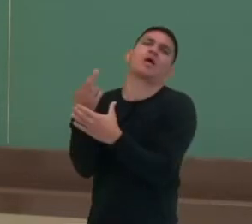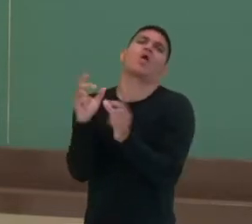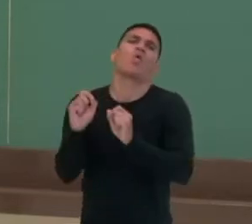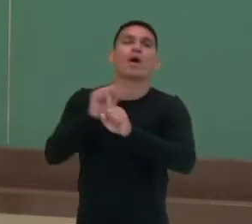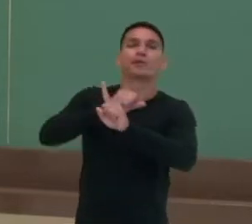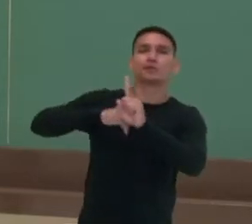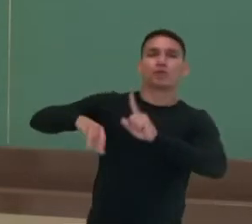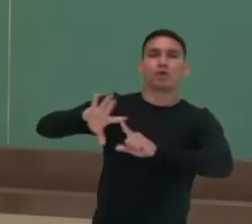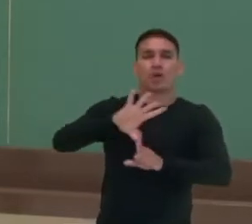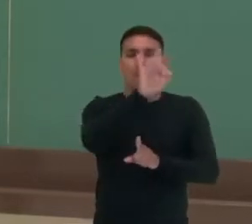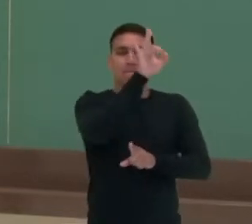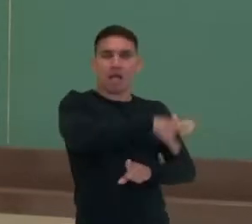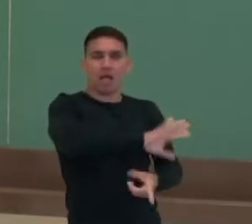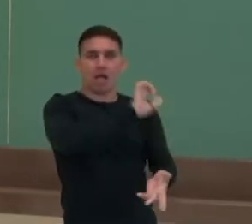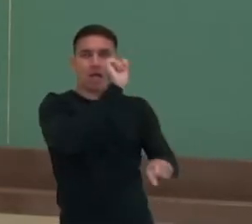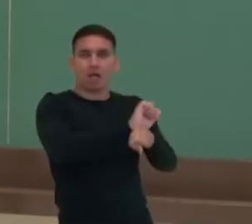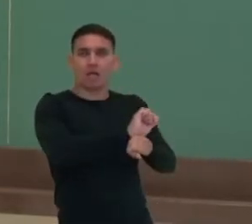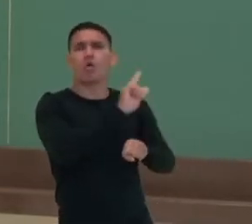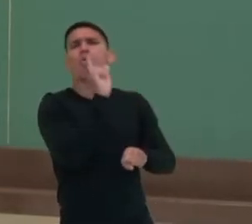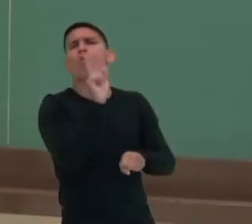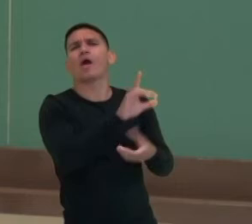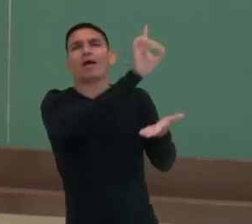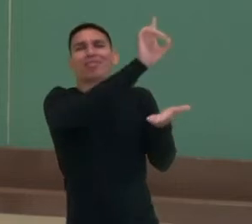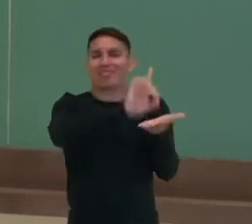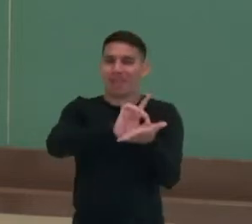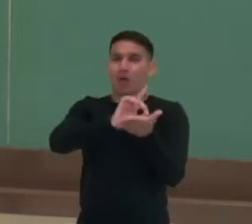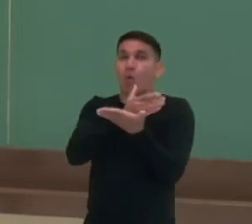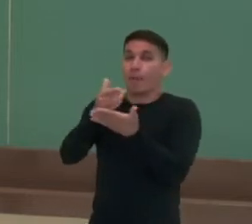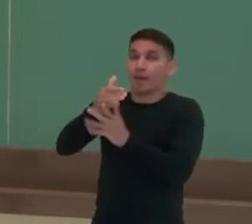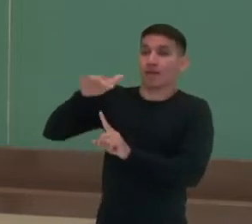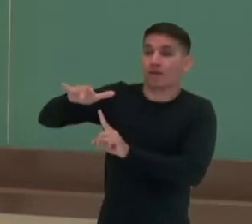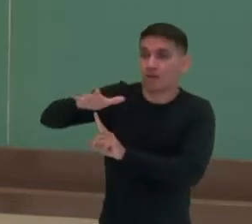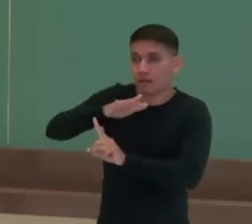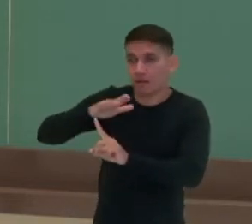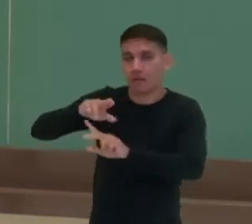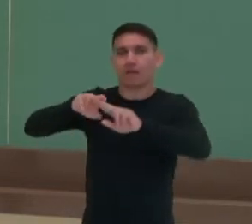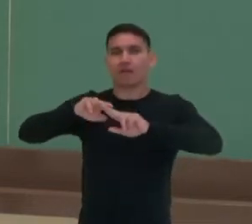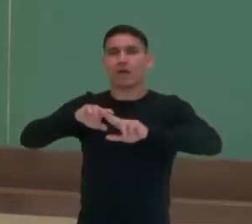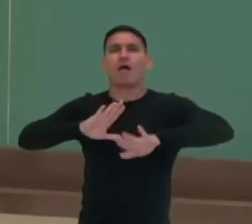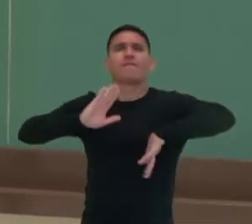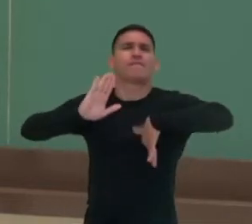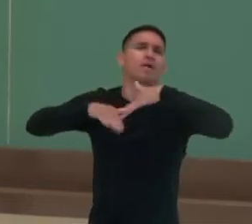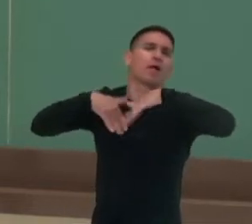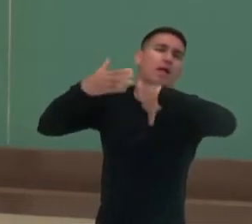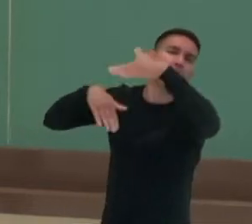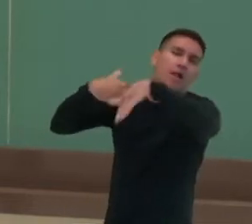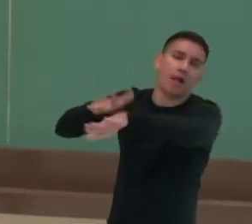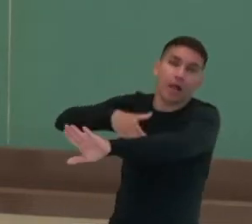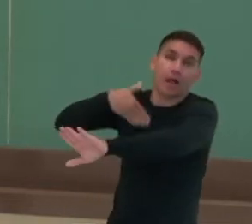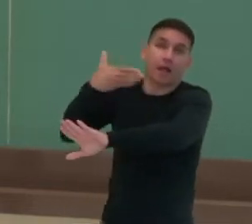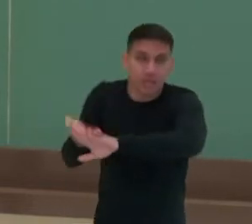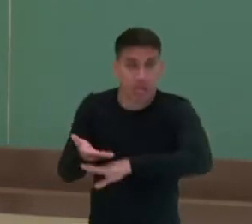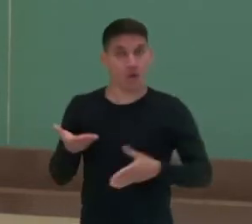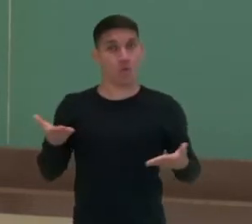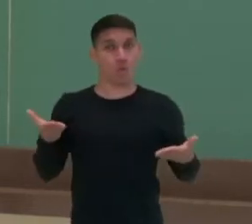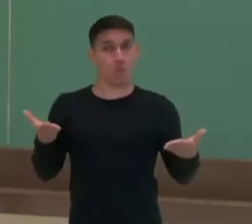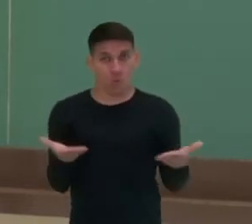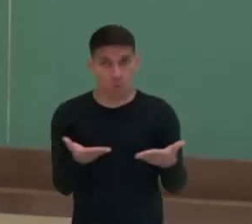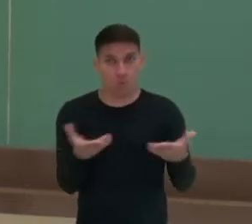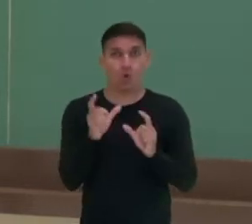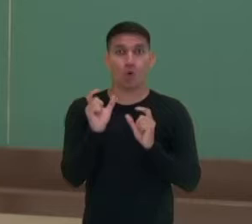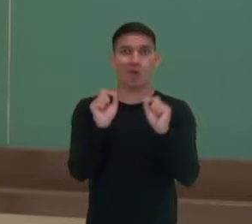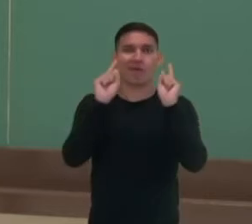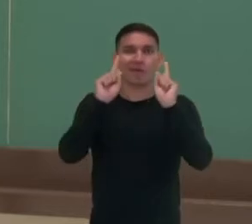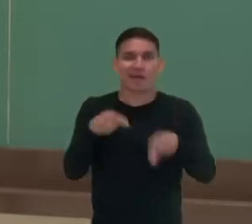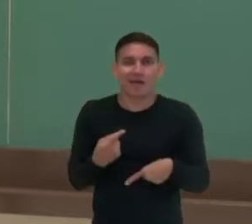sociedade deixa de ser teocêntrica, passa a ser antropocêntrica, mas aí, longas cavalgadas até chegar ao que hoje nós temos como